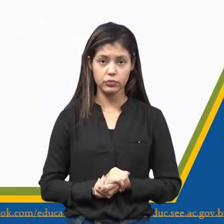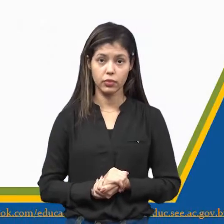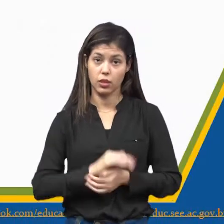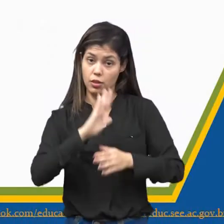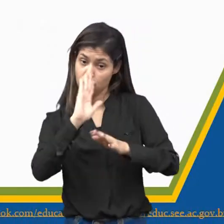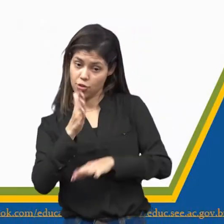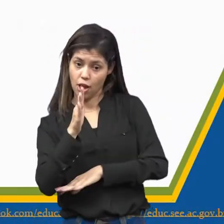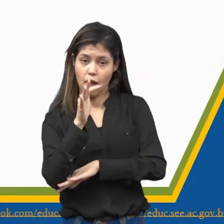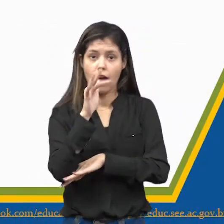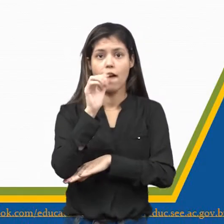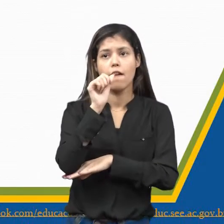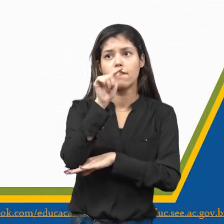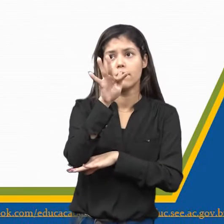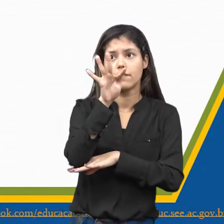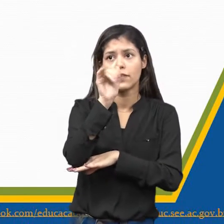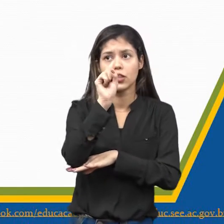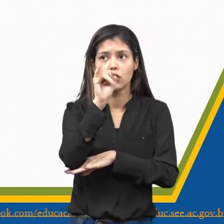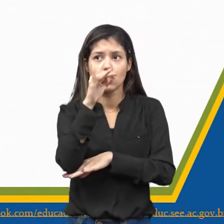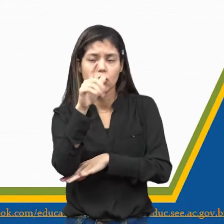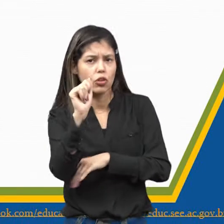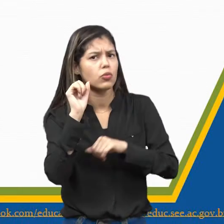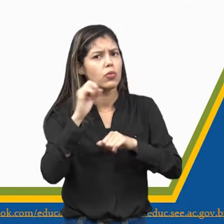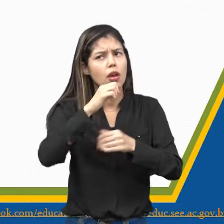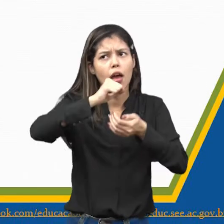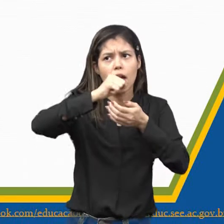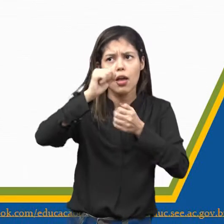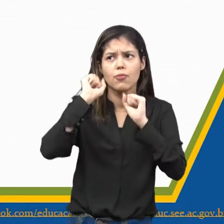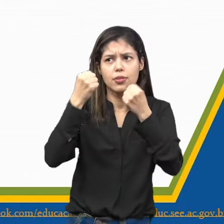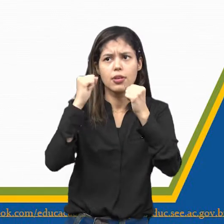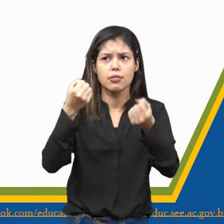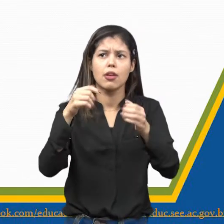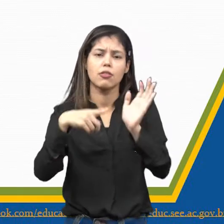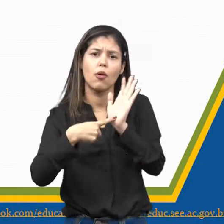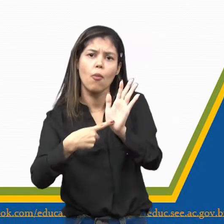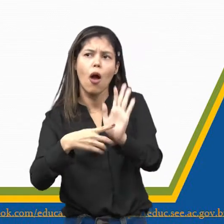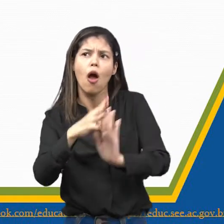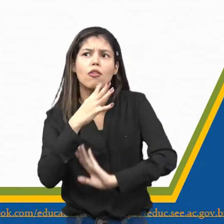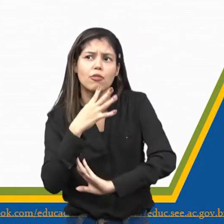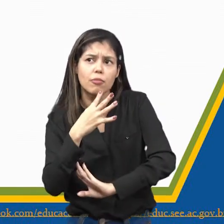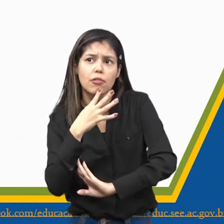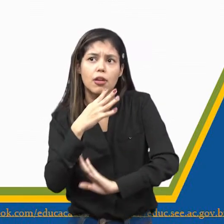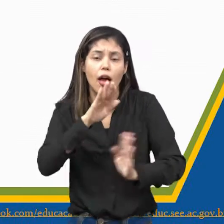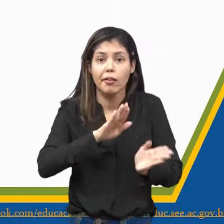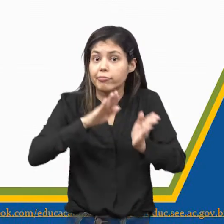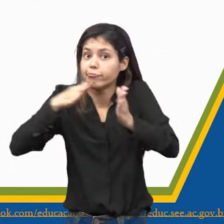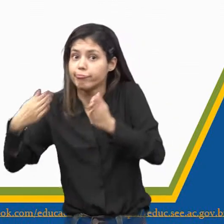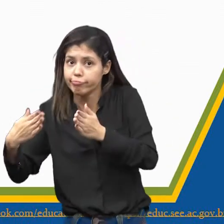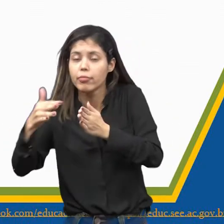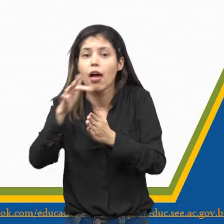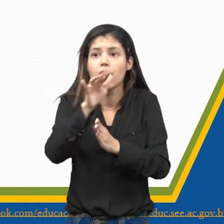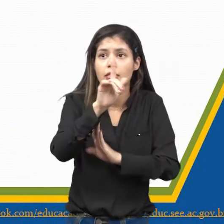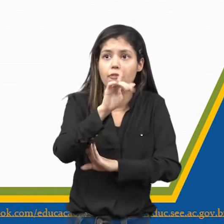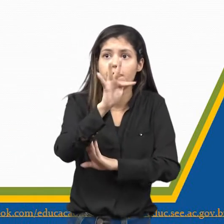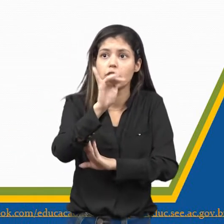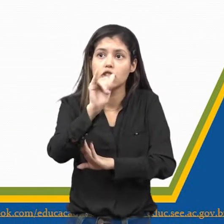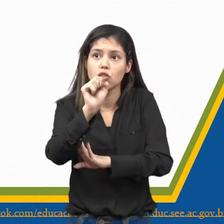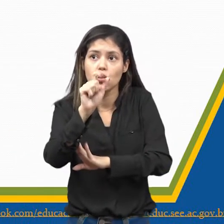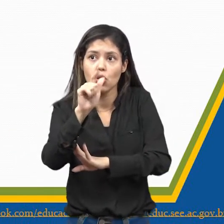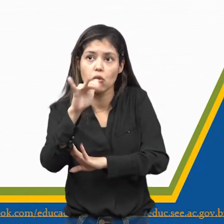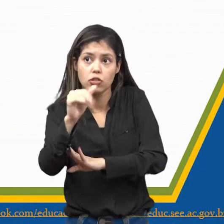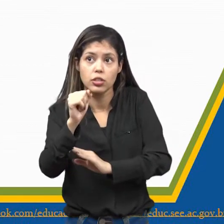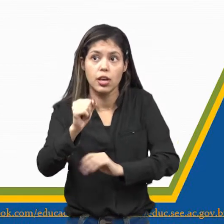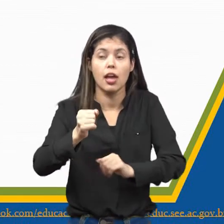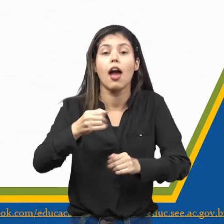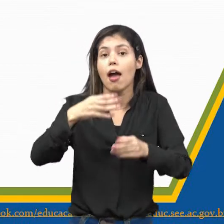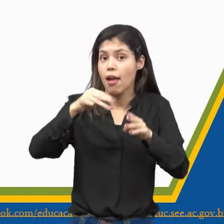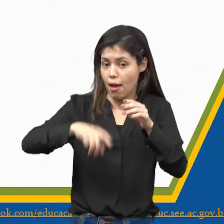Já o termo fisiologia do exercício, a fisiologia do exercício, ela é uma área do conhecimento que é derivada da fisiologia, que é a